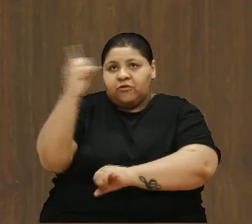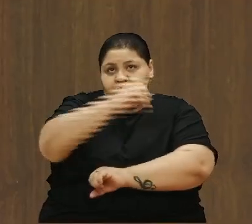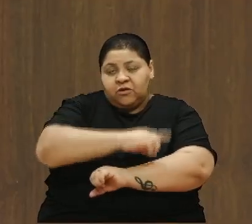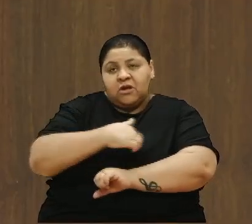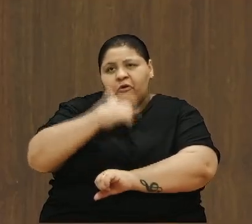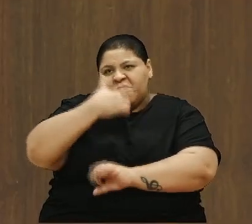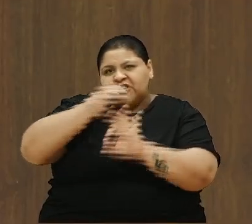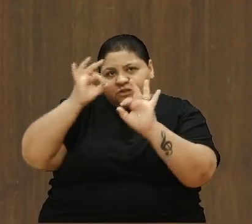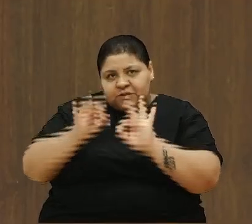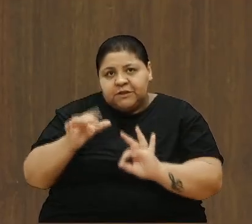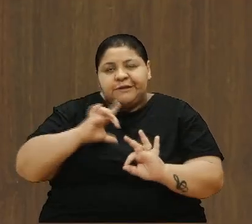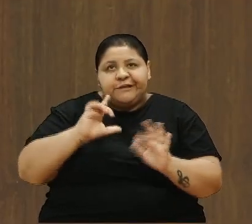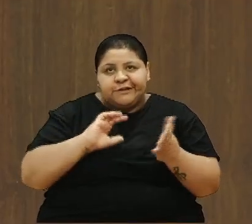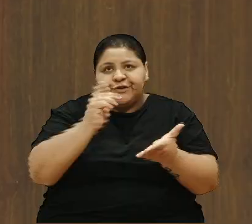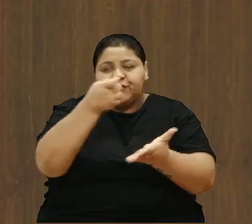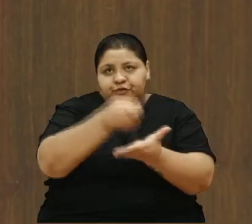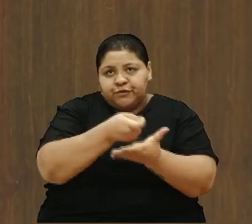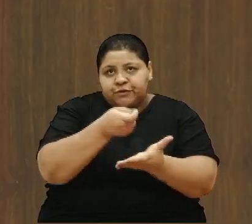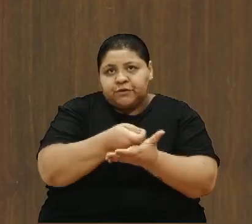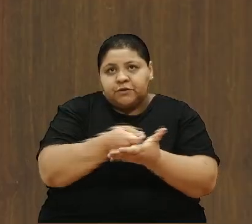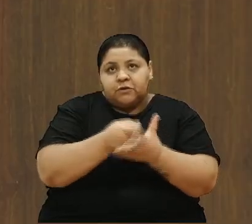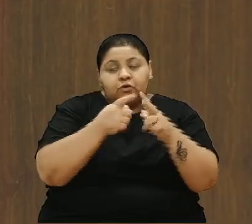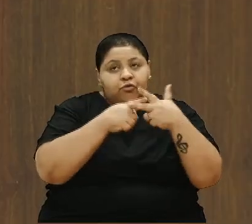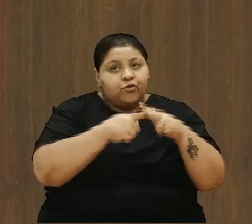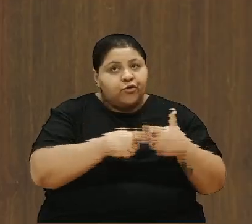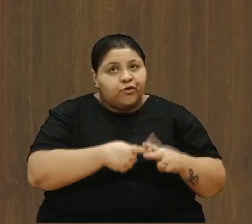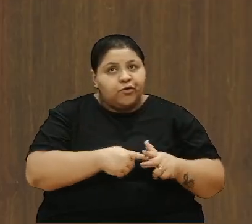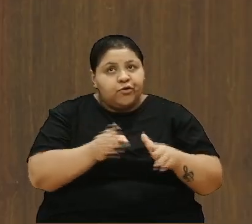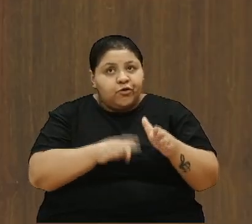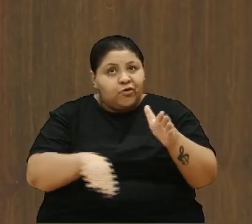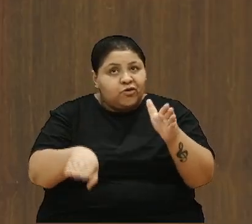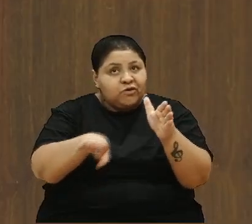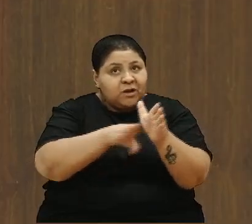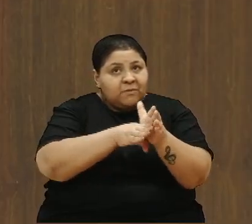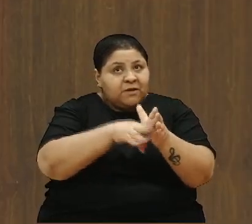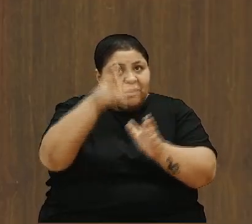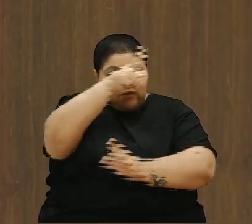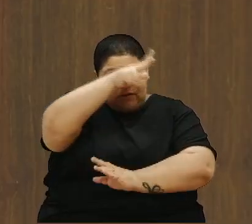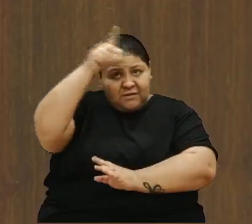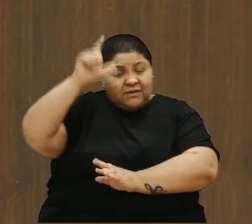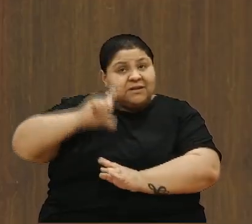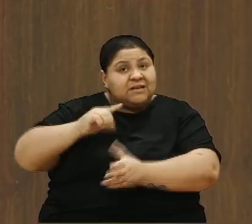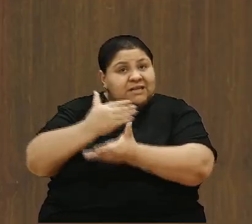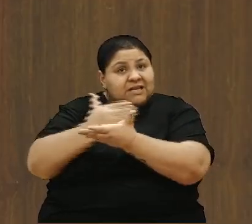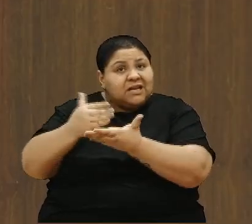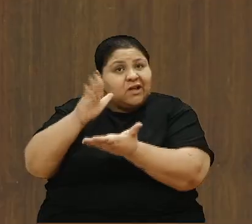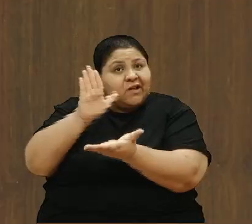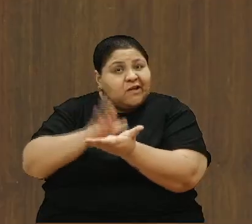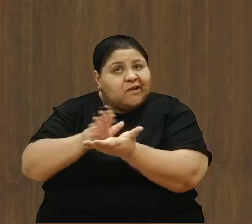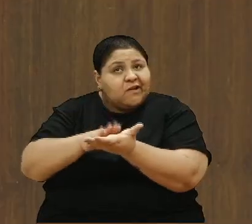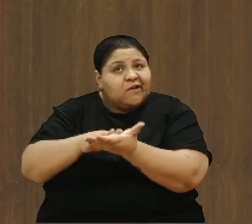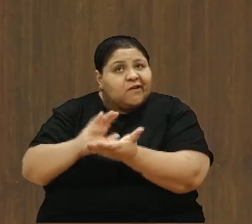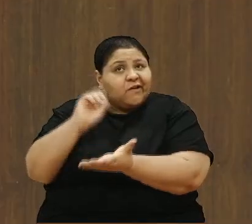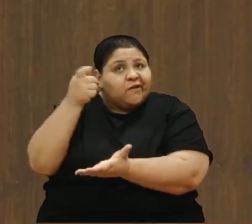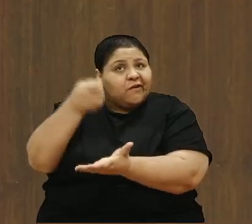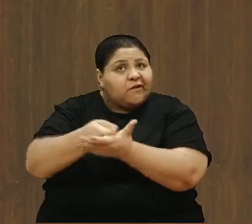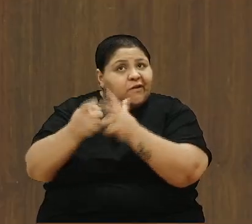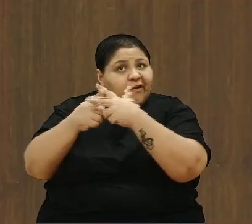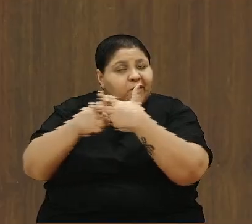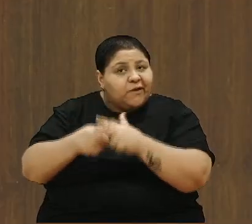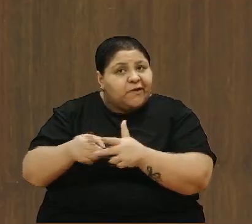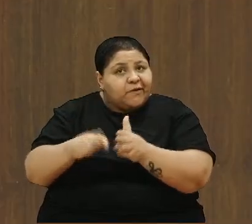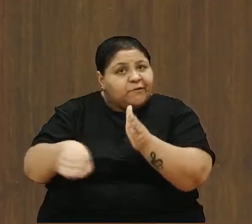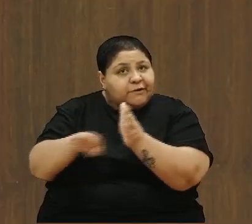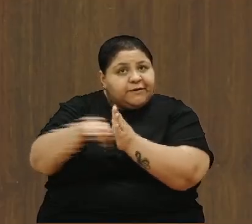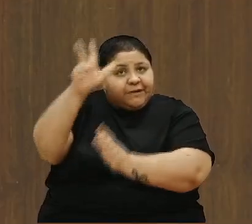justo, e tem a obrigatoriedade da manutenção do estacionamento da prefeitura. A gente tem que começar a cobrar a obrigatoriedade da manutenção do estacionamento da